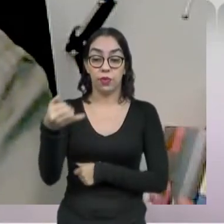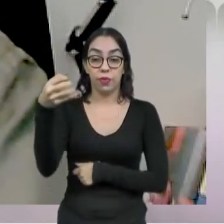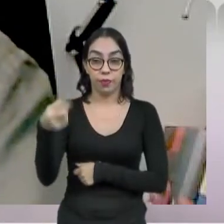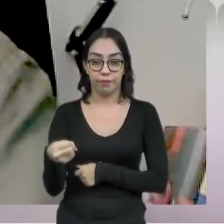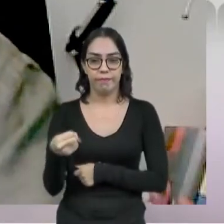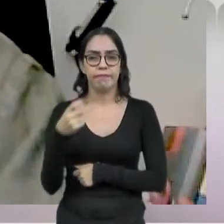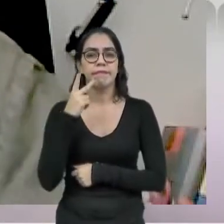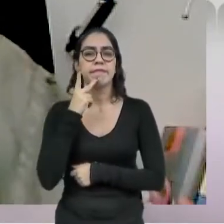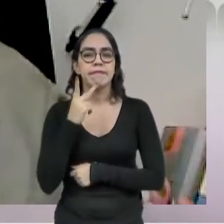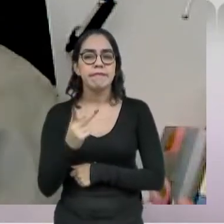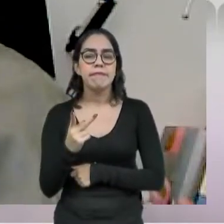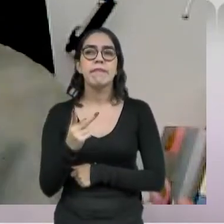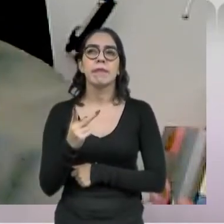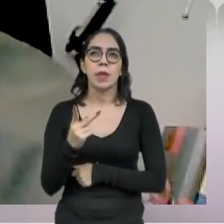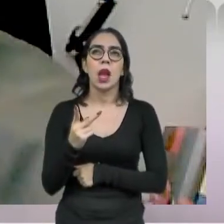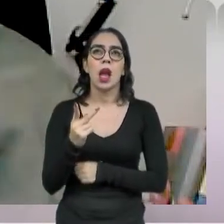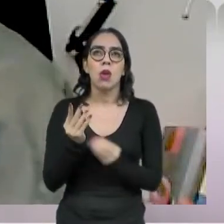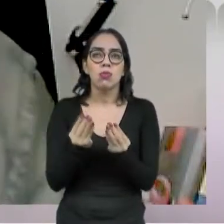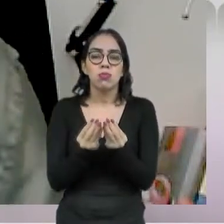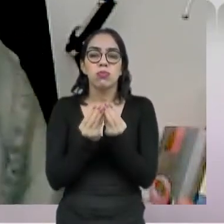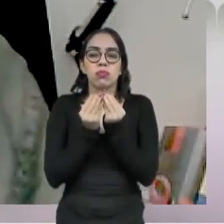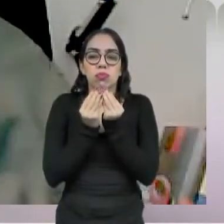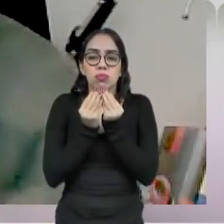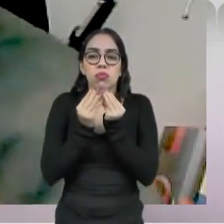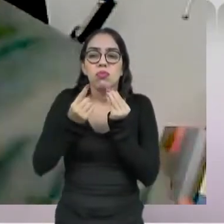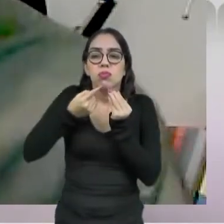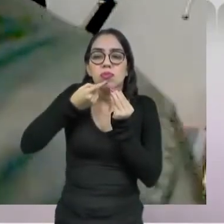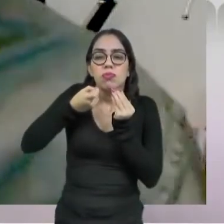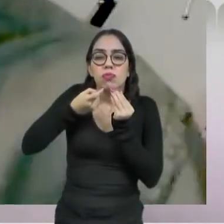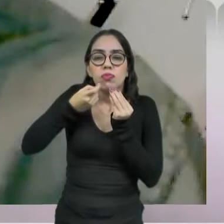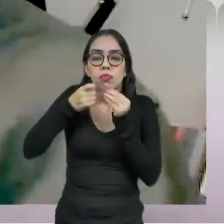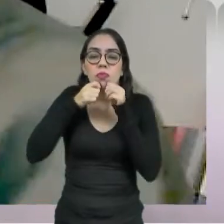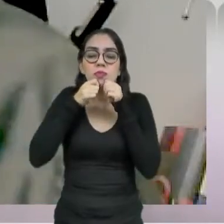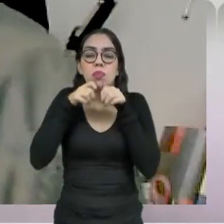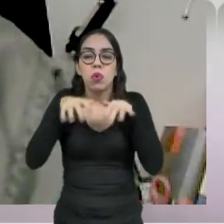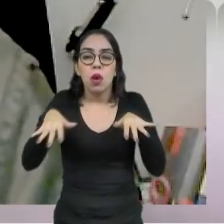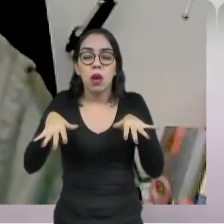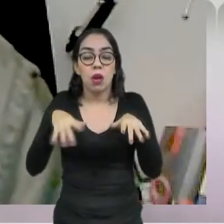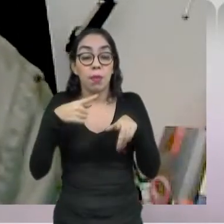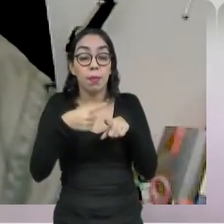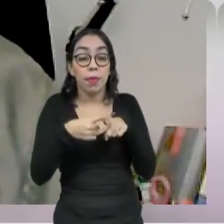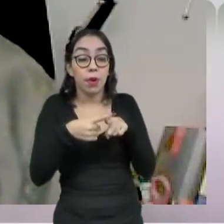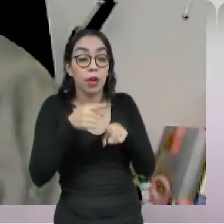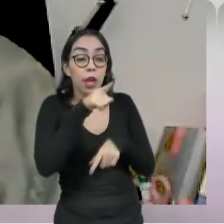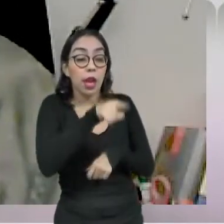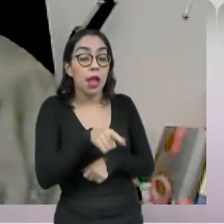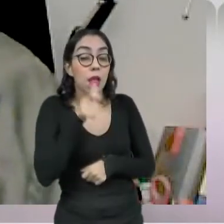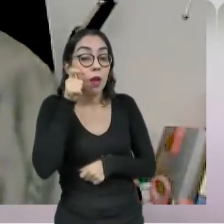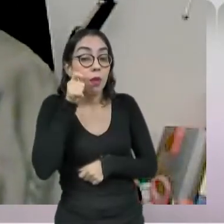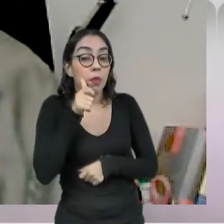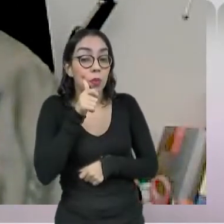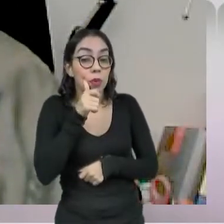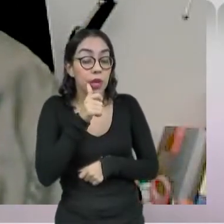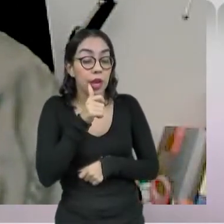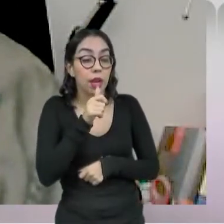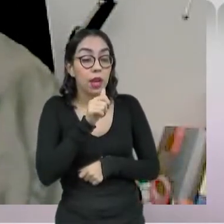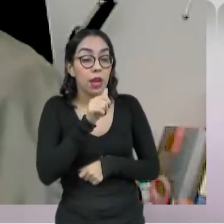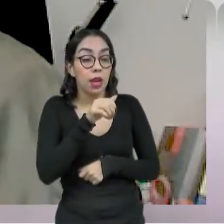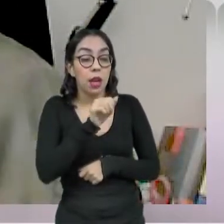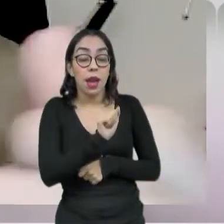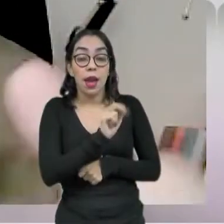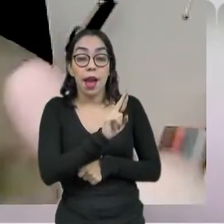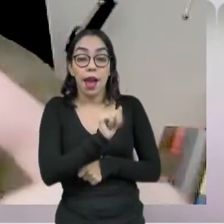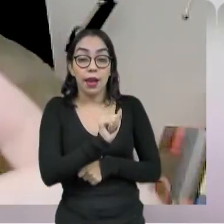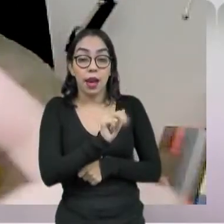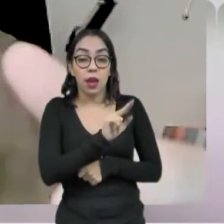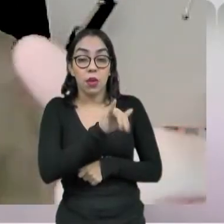milagre eucarístico, ou seja, a hóstia se transformava em sangue quando dada em comunhão à Beata Maria de Araújo.